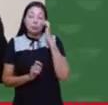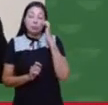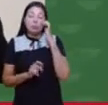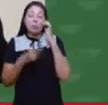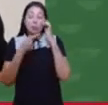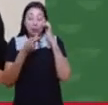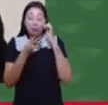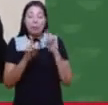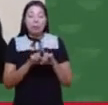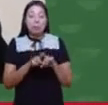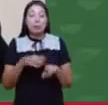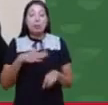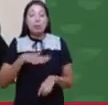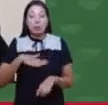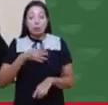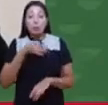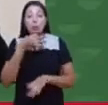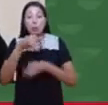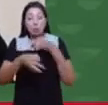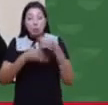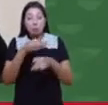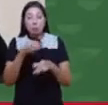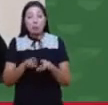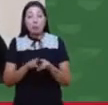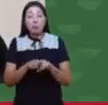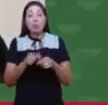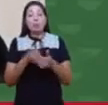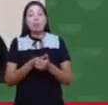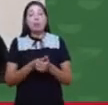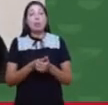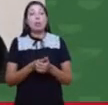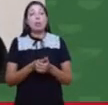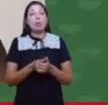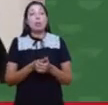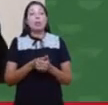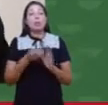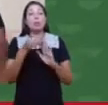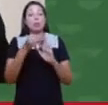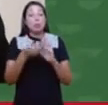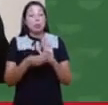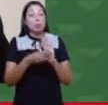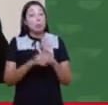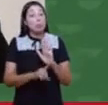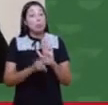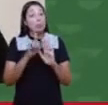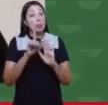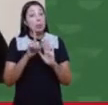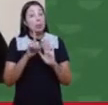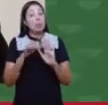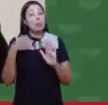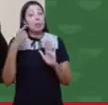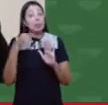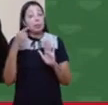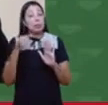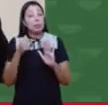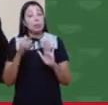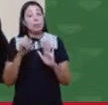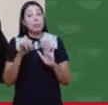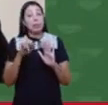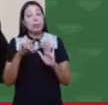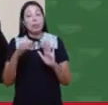Dito isso, eu quero comentar também um pouco a respeito dos conteúdos. Primeiro, a deputada Bia